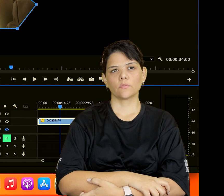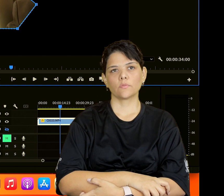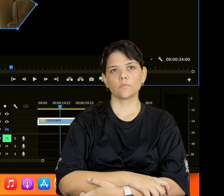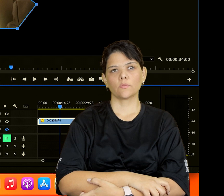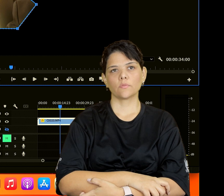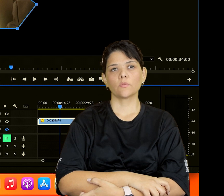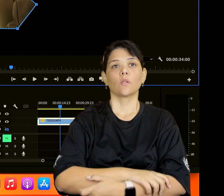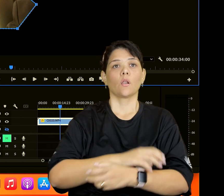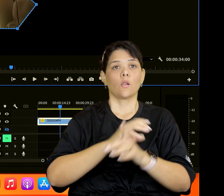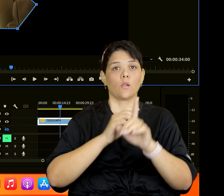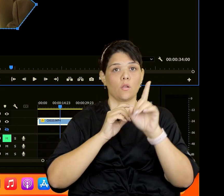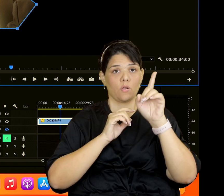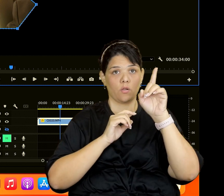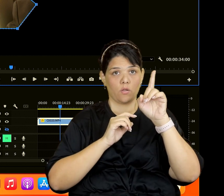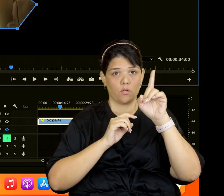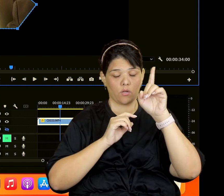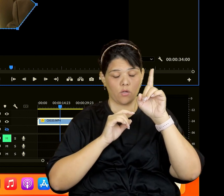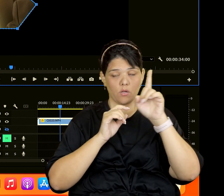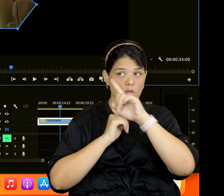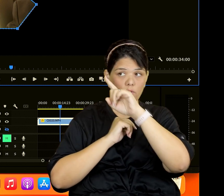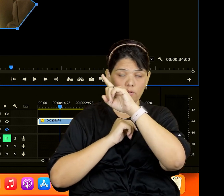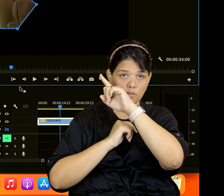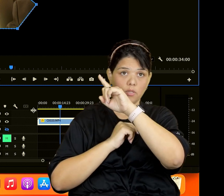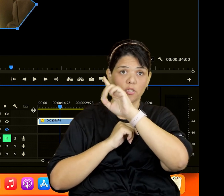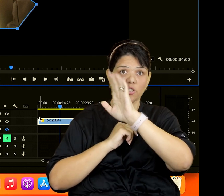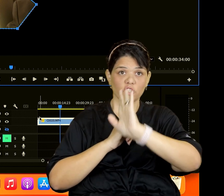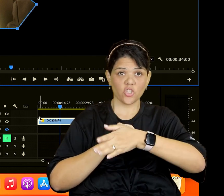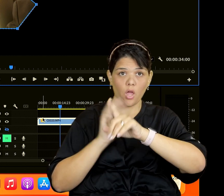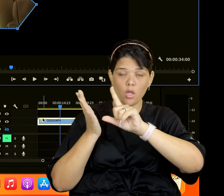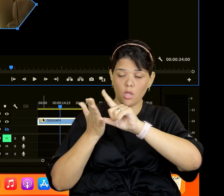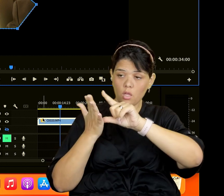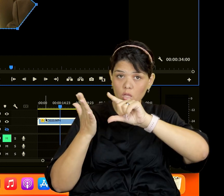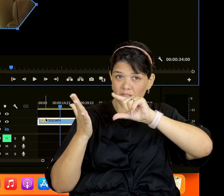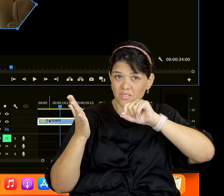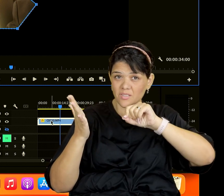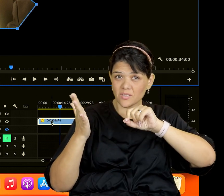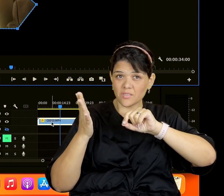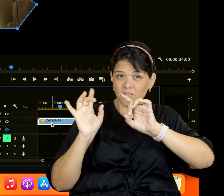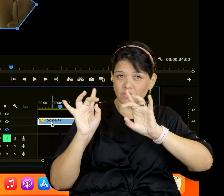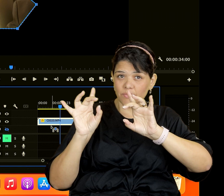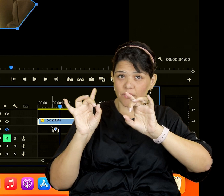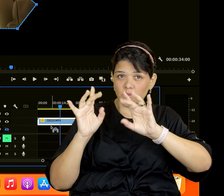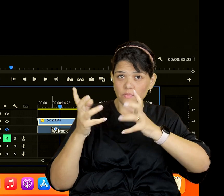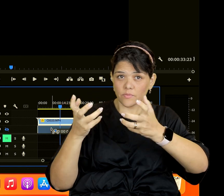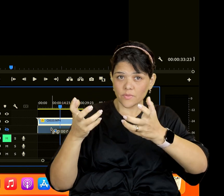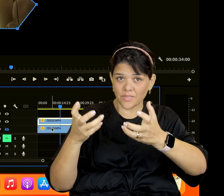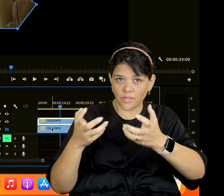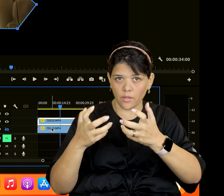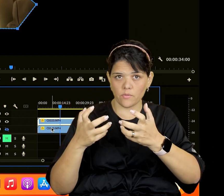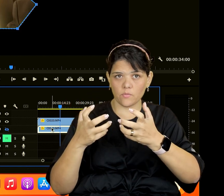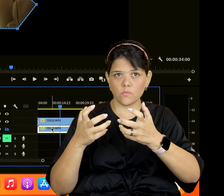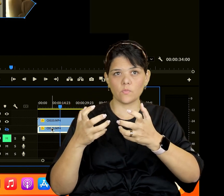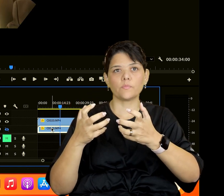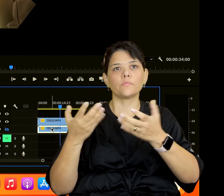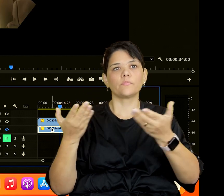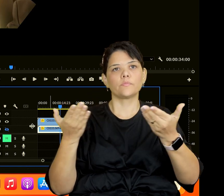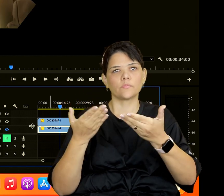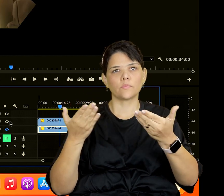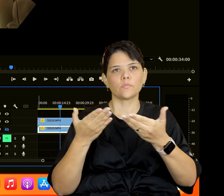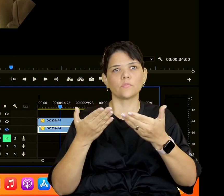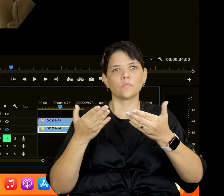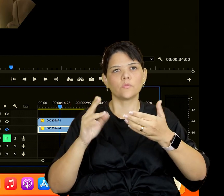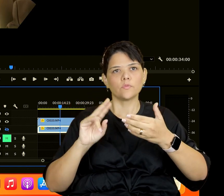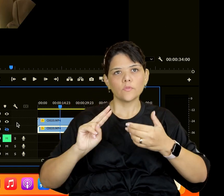Beleza. Tenho minha máscara aqui, certo? Selecionei exatamente essa porção. A gente vai duplicar a camada.